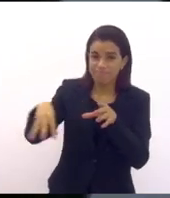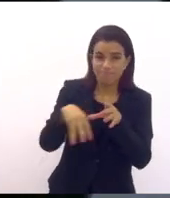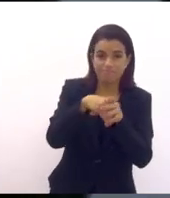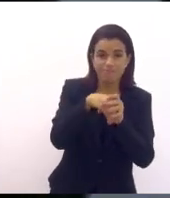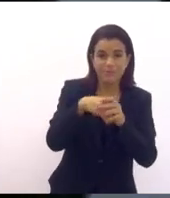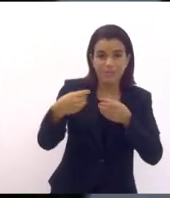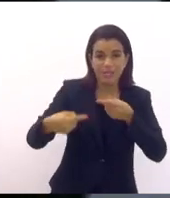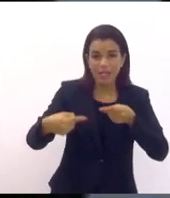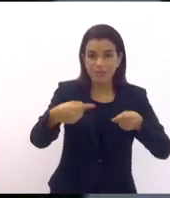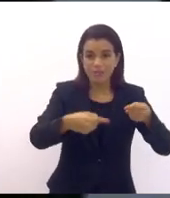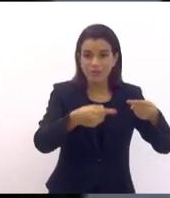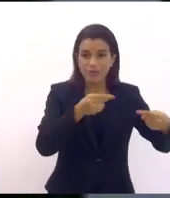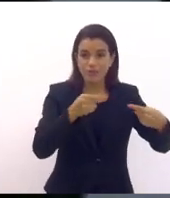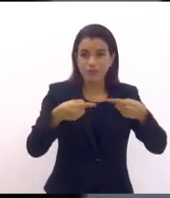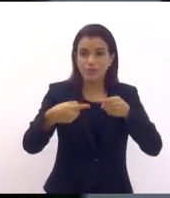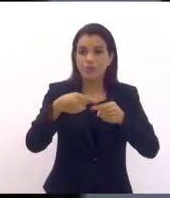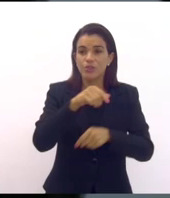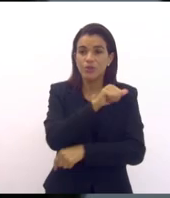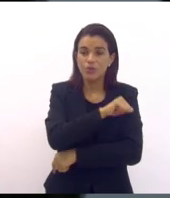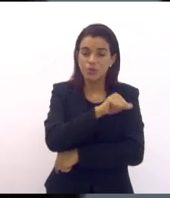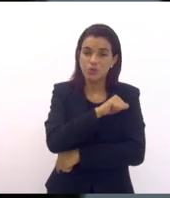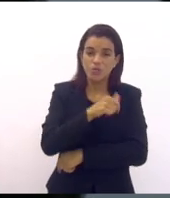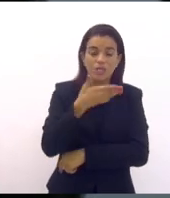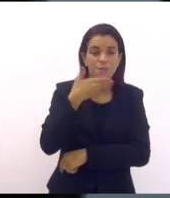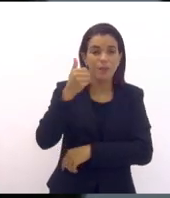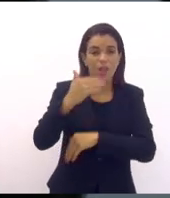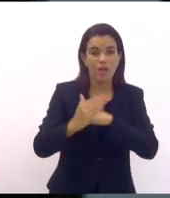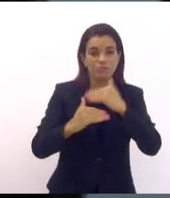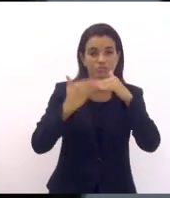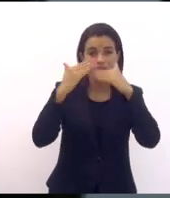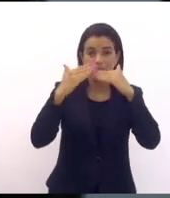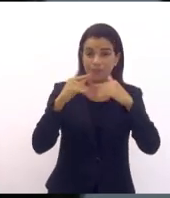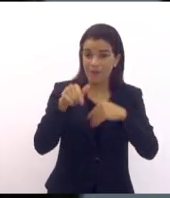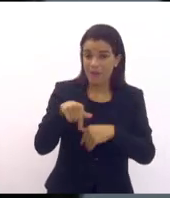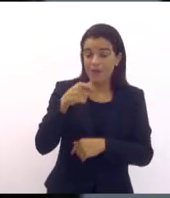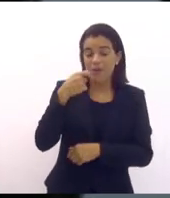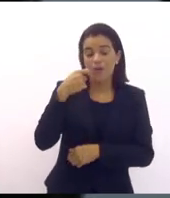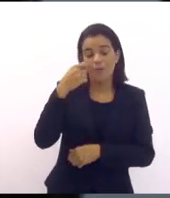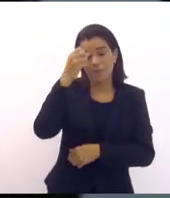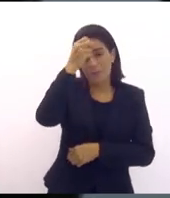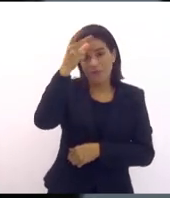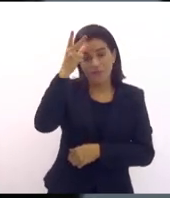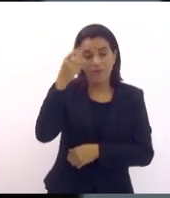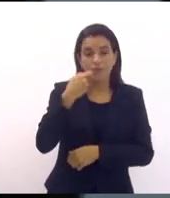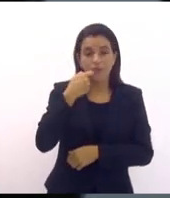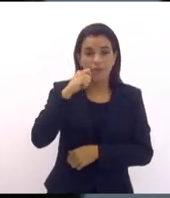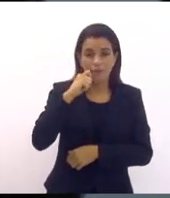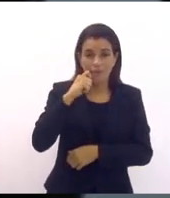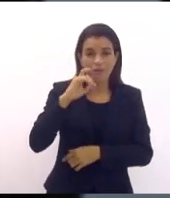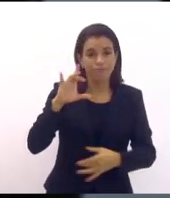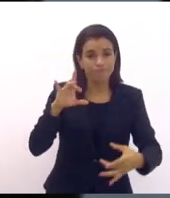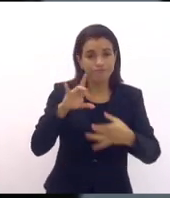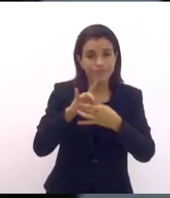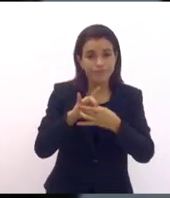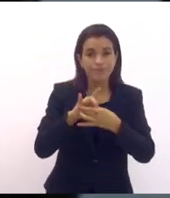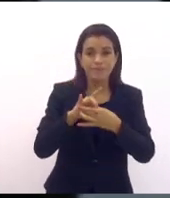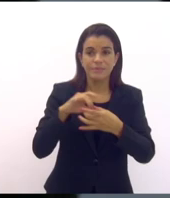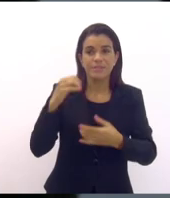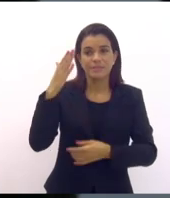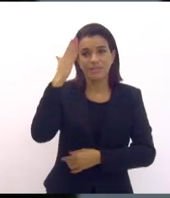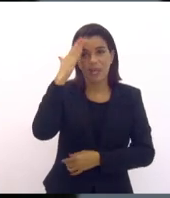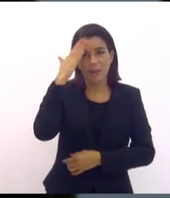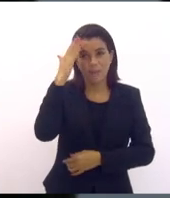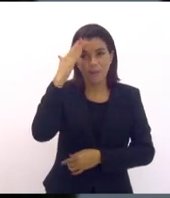discussão de um Rio de Janeiro mais Próspero E é isso que o prefeito Eduardo paz tem consolidado para Além disso sabemos que